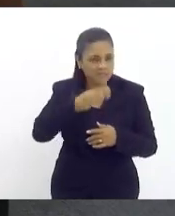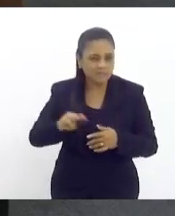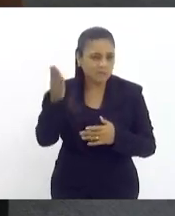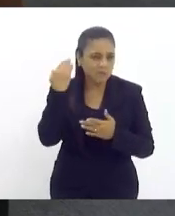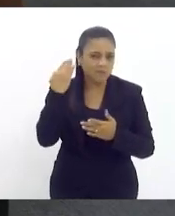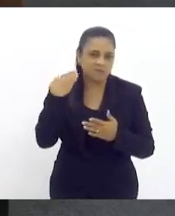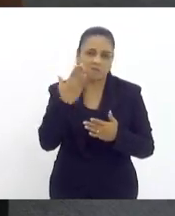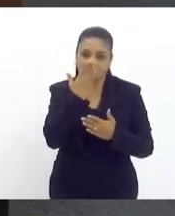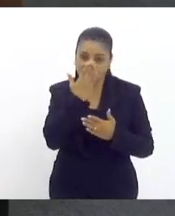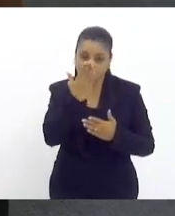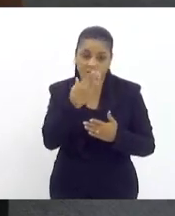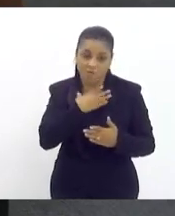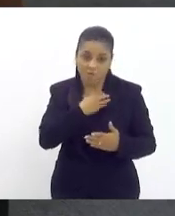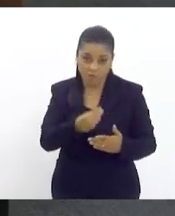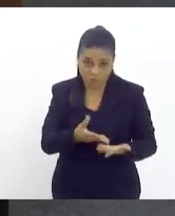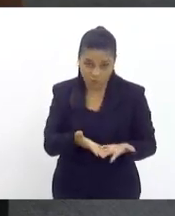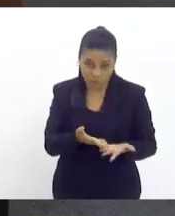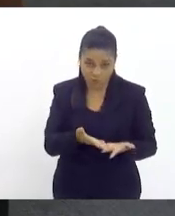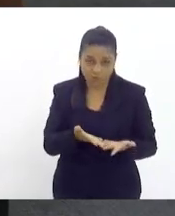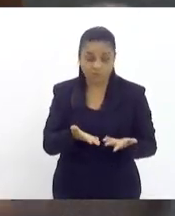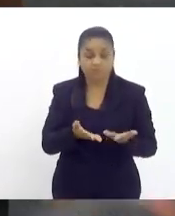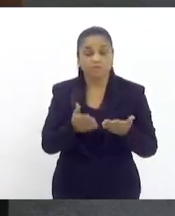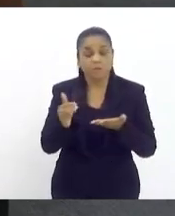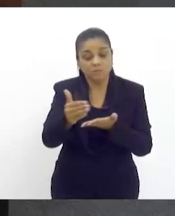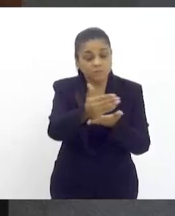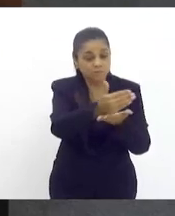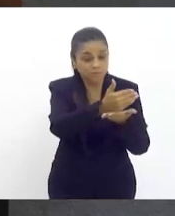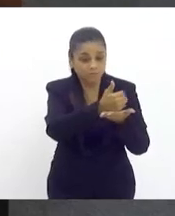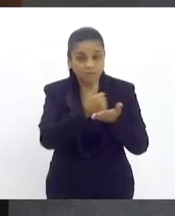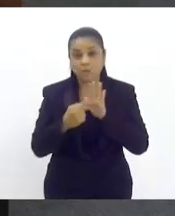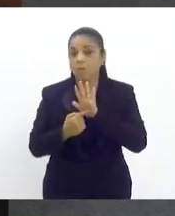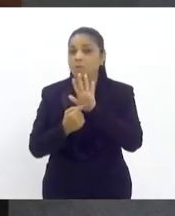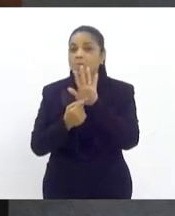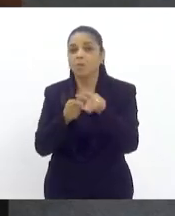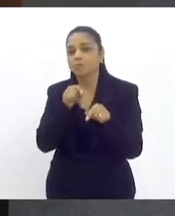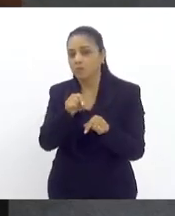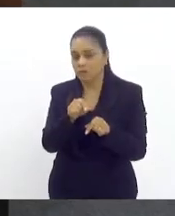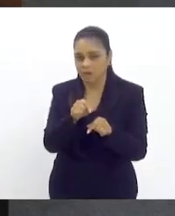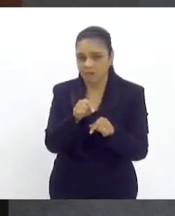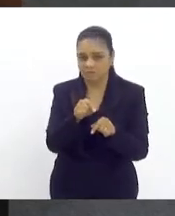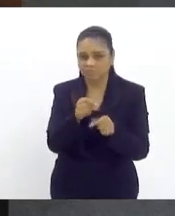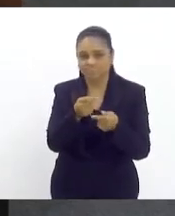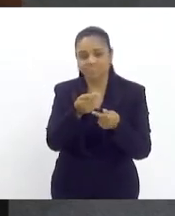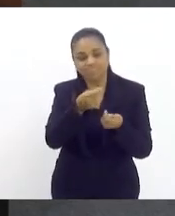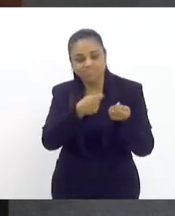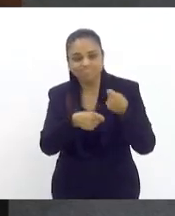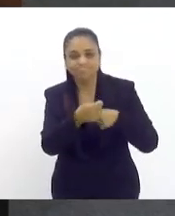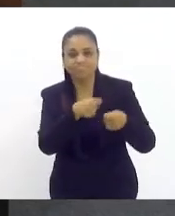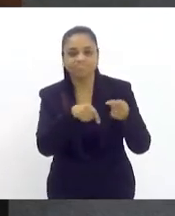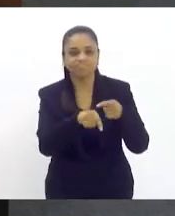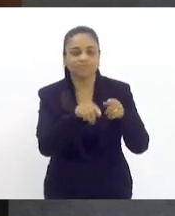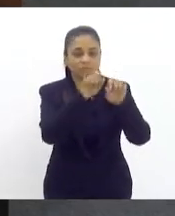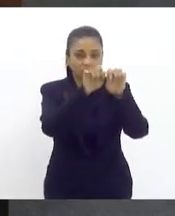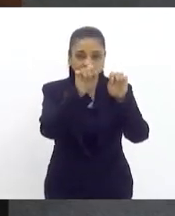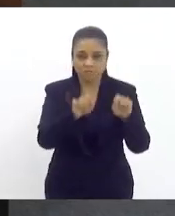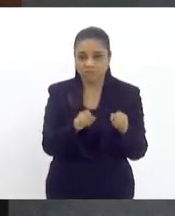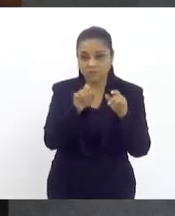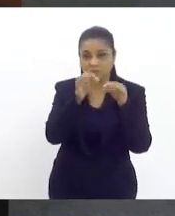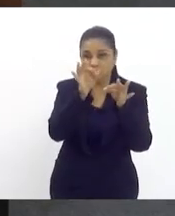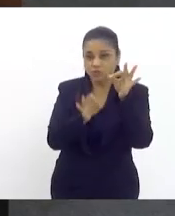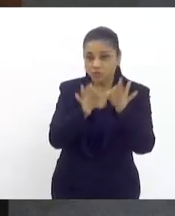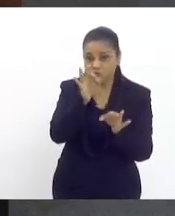então esses dados também servem para que a gente possa gerenciar e levar o sistema de Justiça